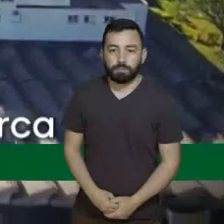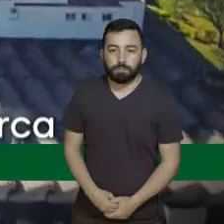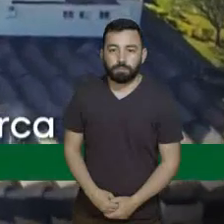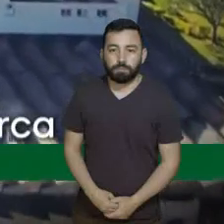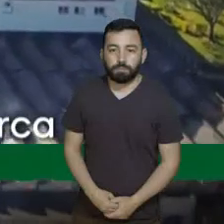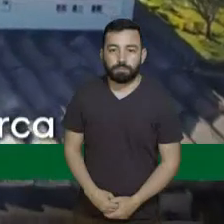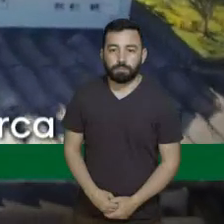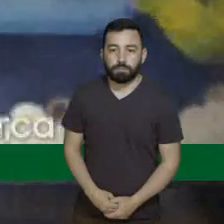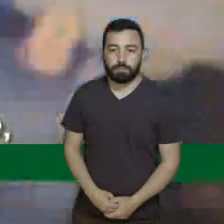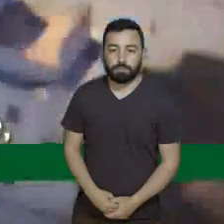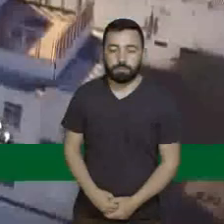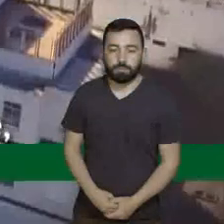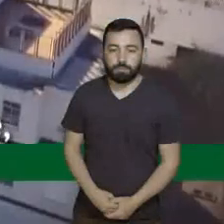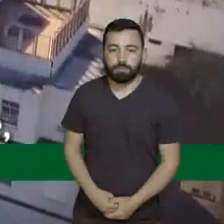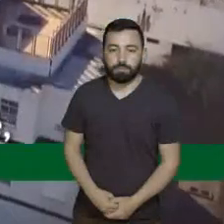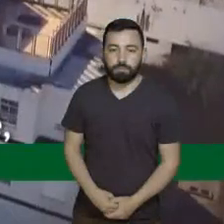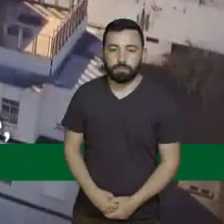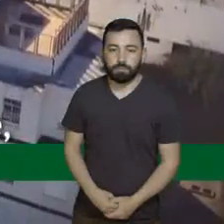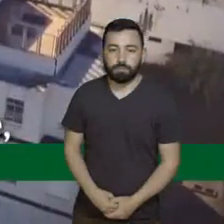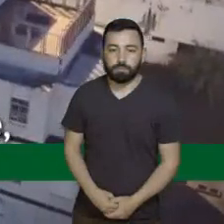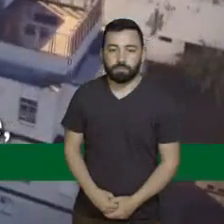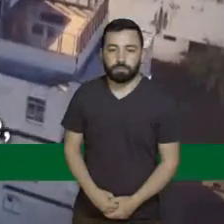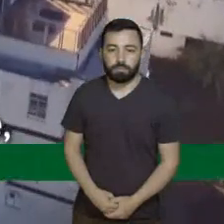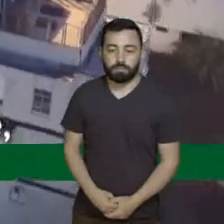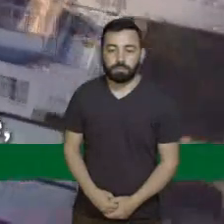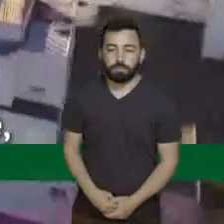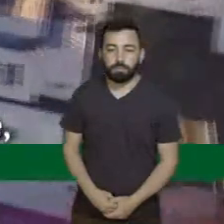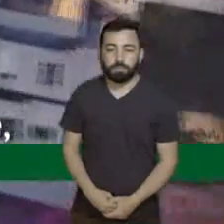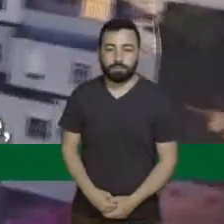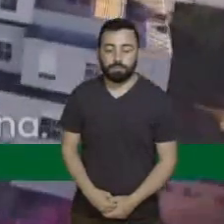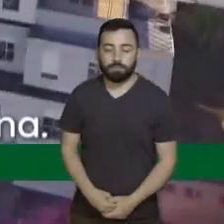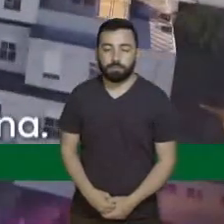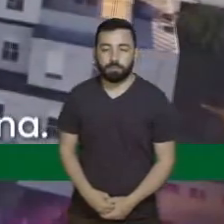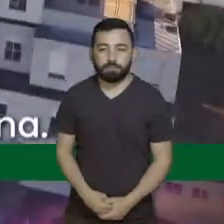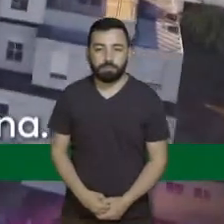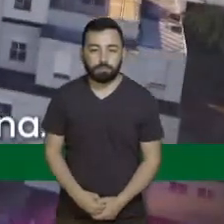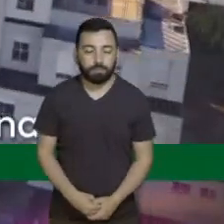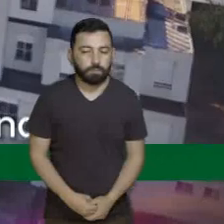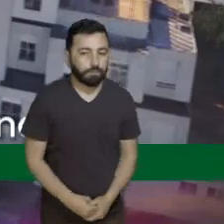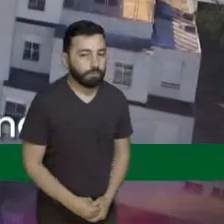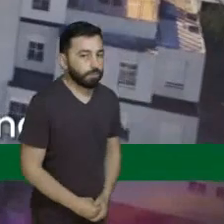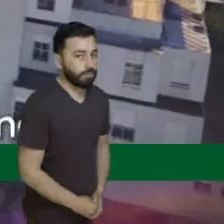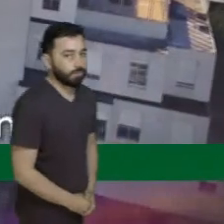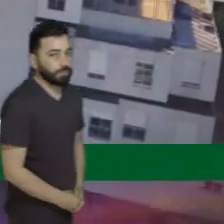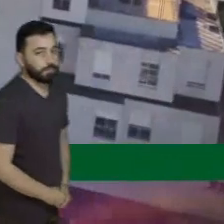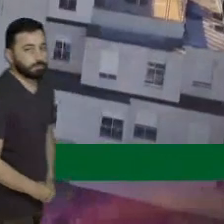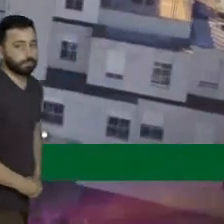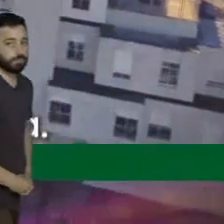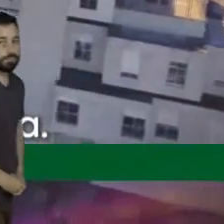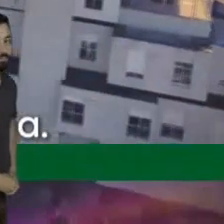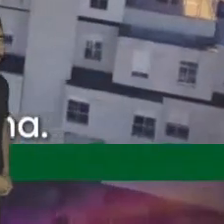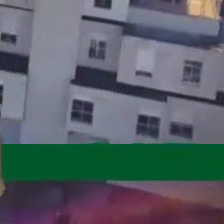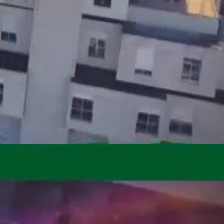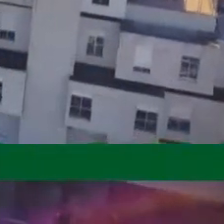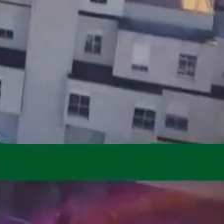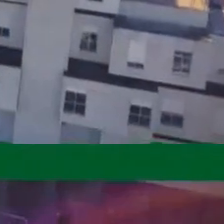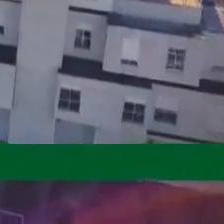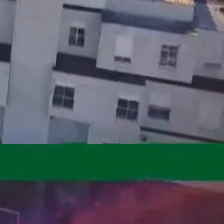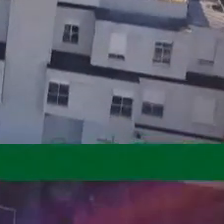municípios e beneficia cerca de 1,5 milhão de pessoas nas regiões Oeste, Meio Oeste e Extremo Oeste de Santa